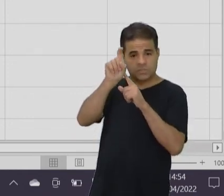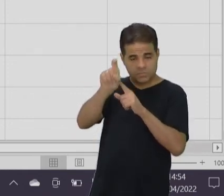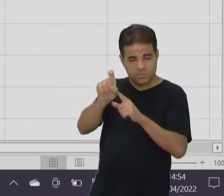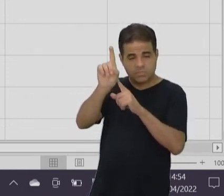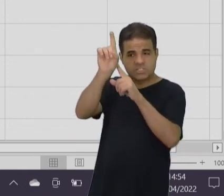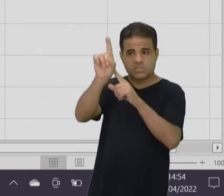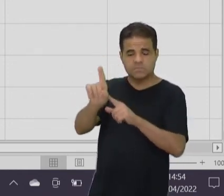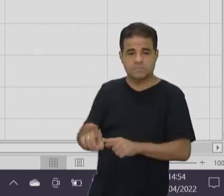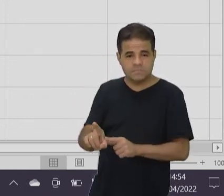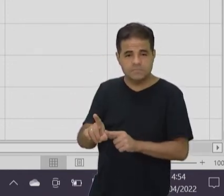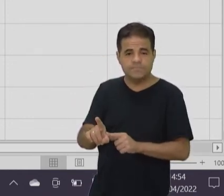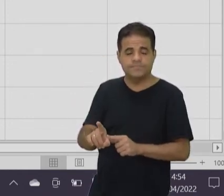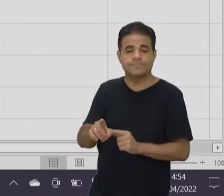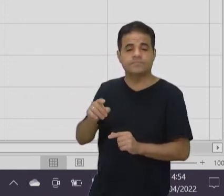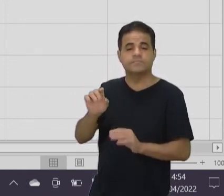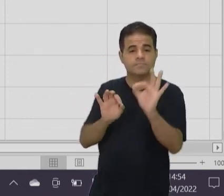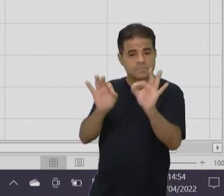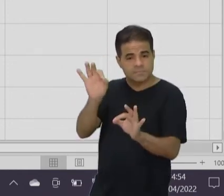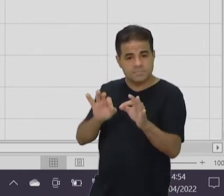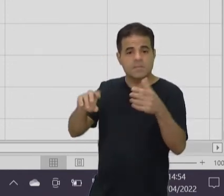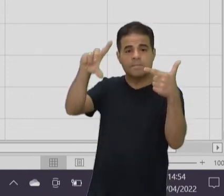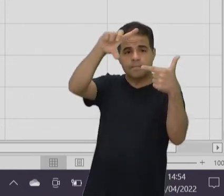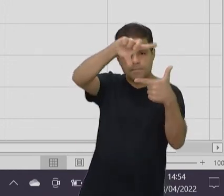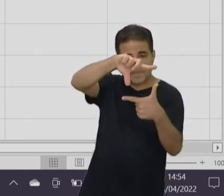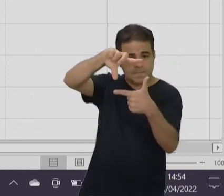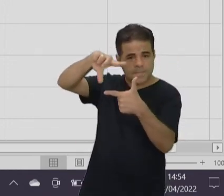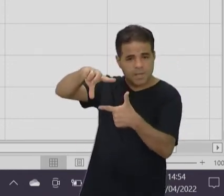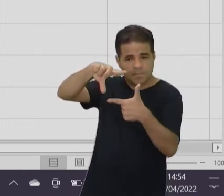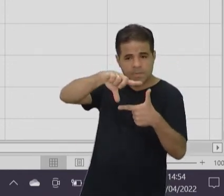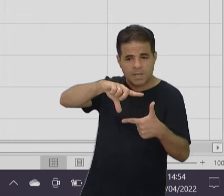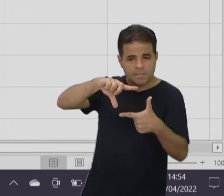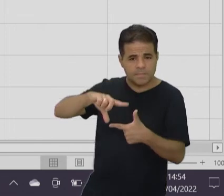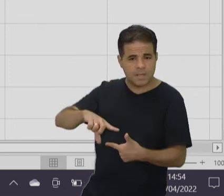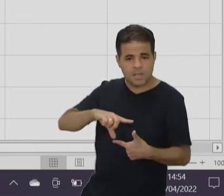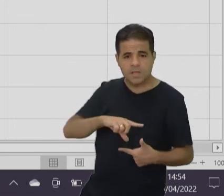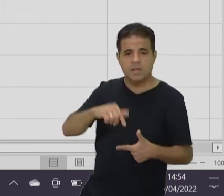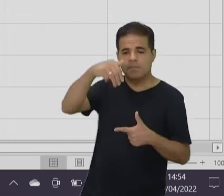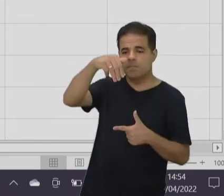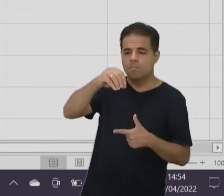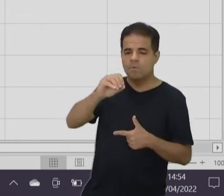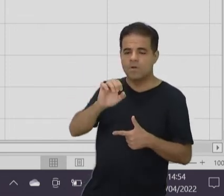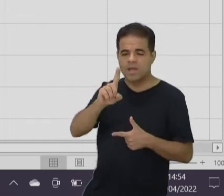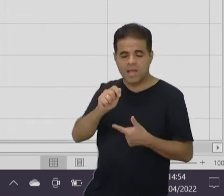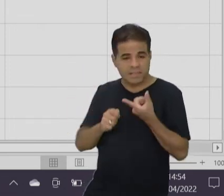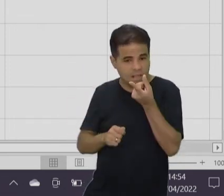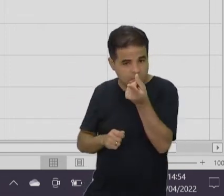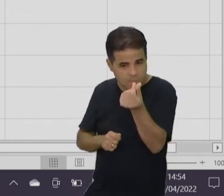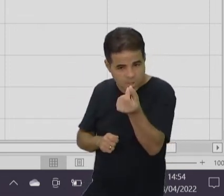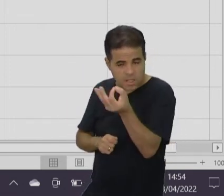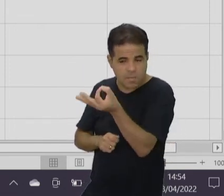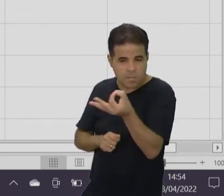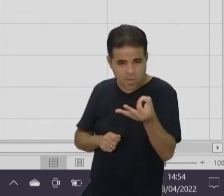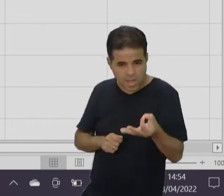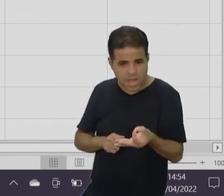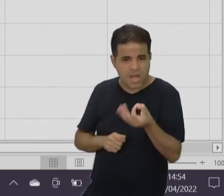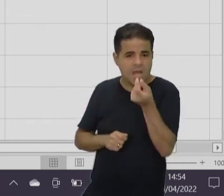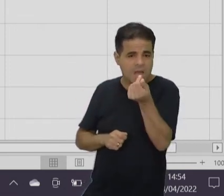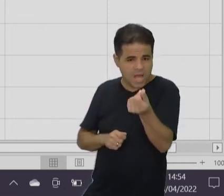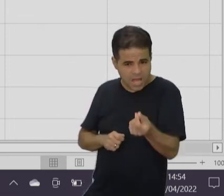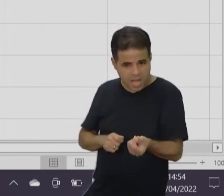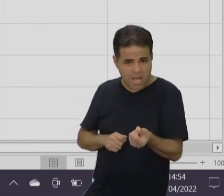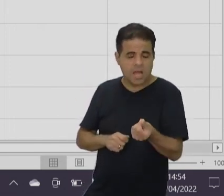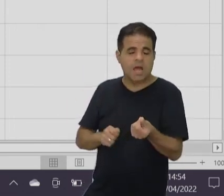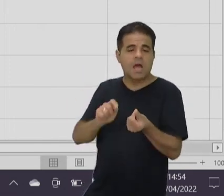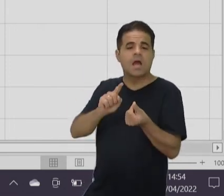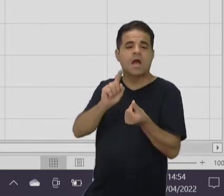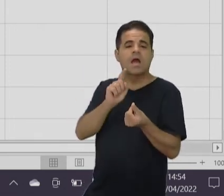direito... Formatar cédula, já vai sair os reais, ó. Moeda real com 2 casas decimais. Tá ótimo,